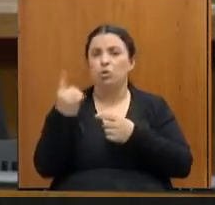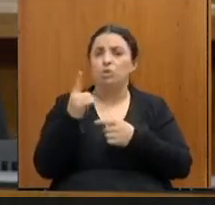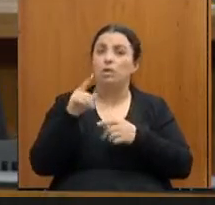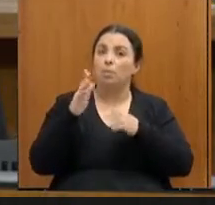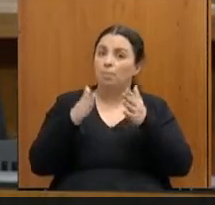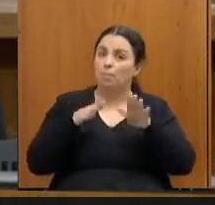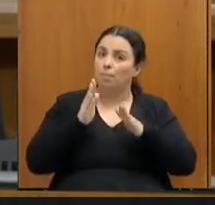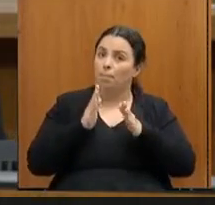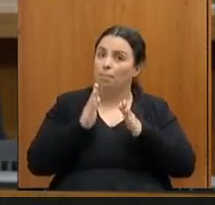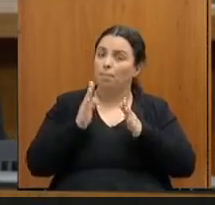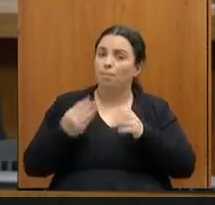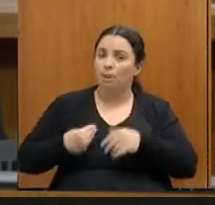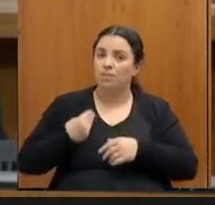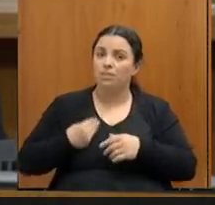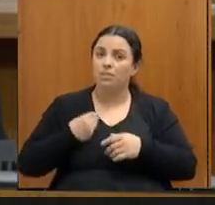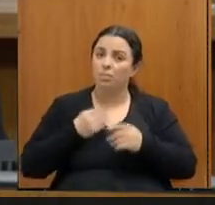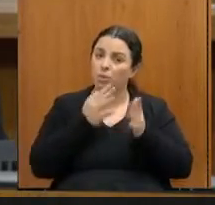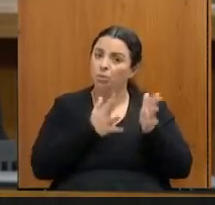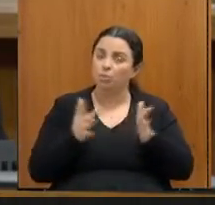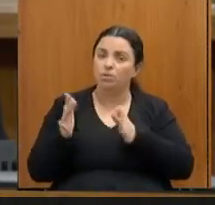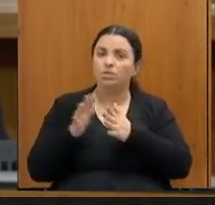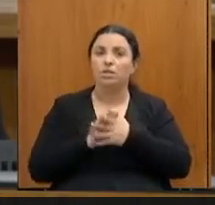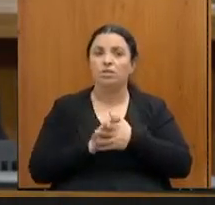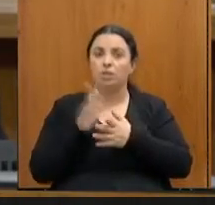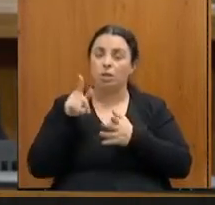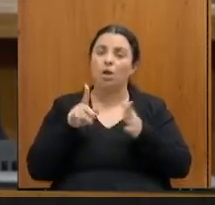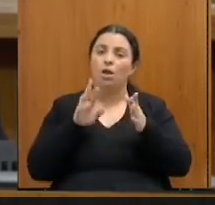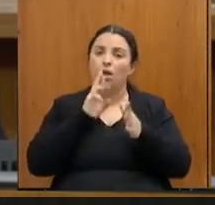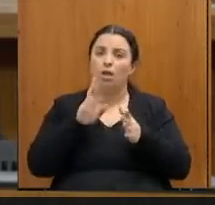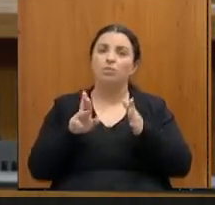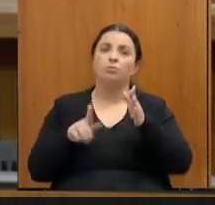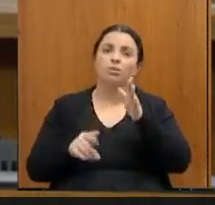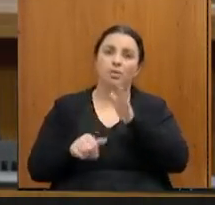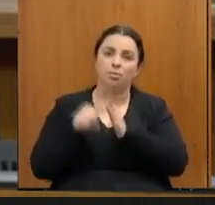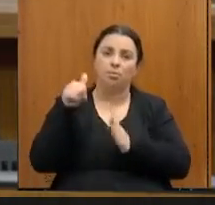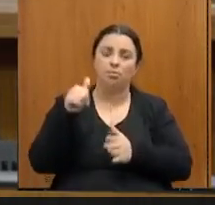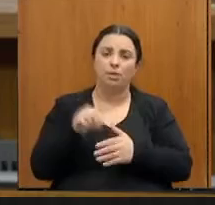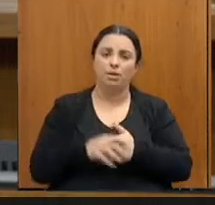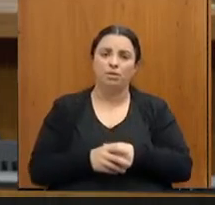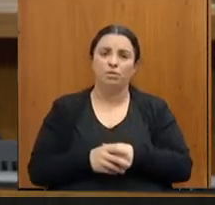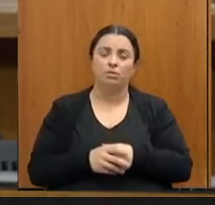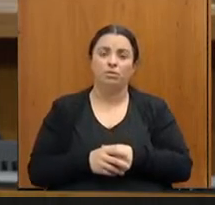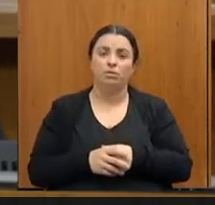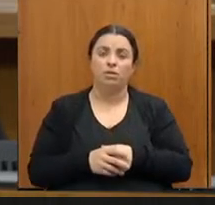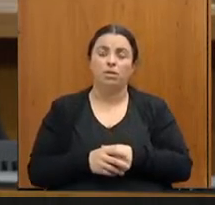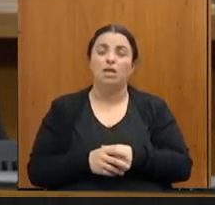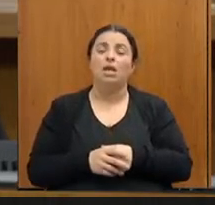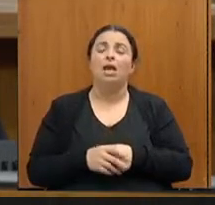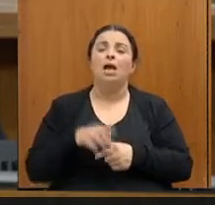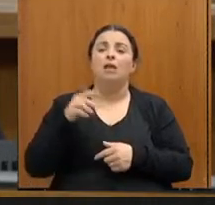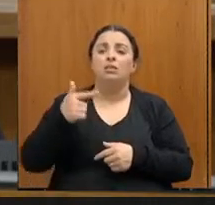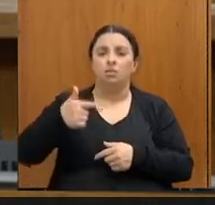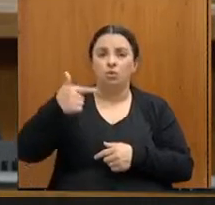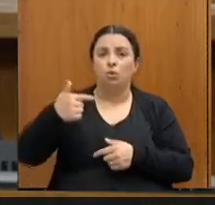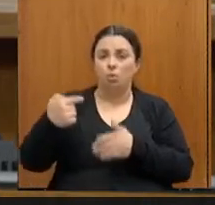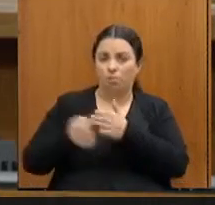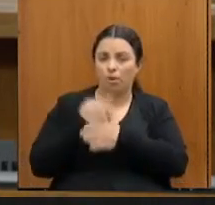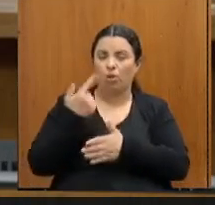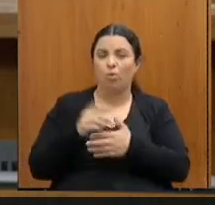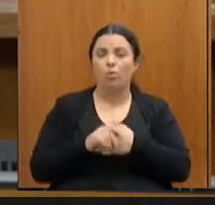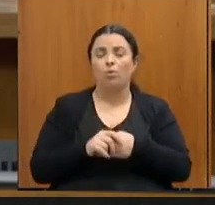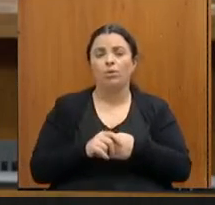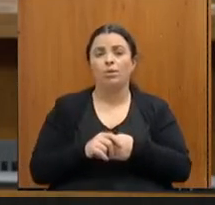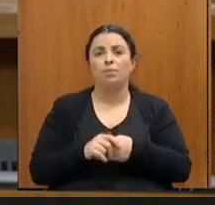então respondendo isso para essa primeira pergunta é para a segunda pergunta é